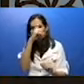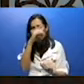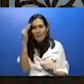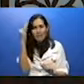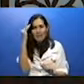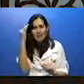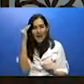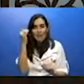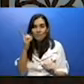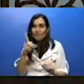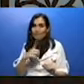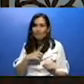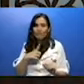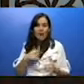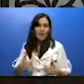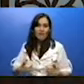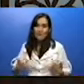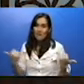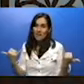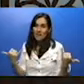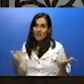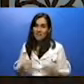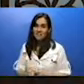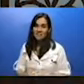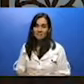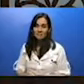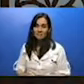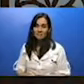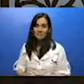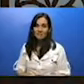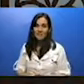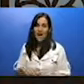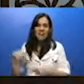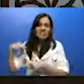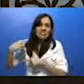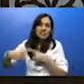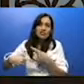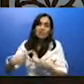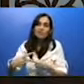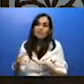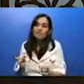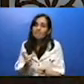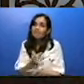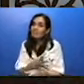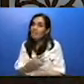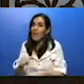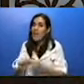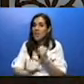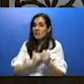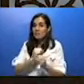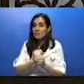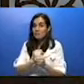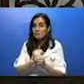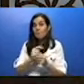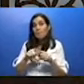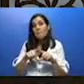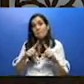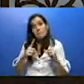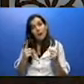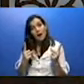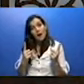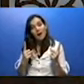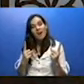vamos comemorar o aniversário da nossa cidade com todas as tradições que são recheadas as época do ano